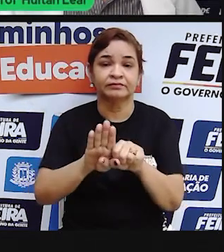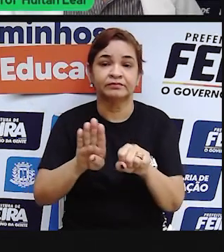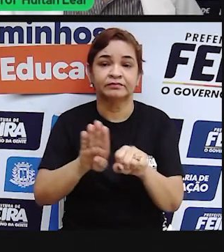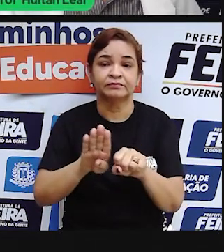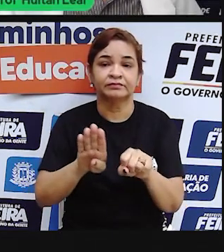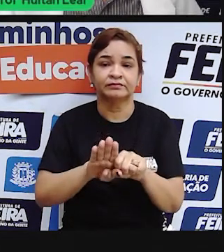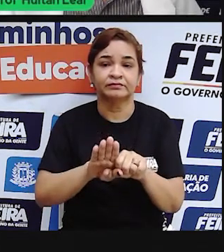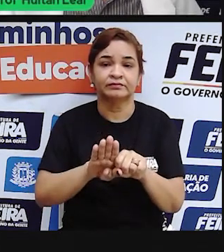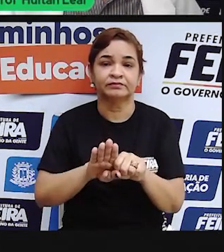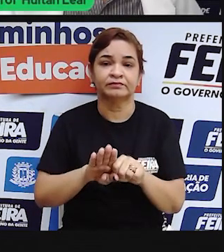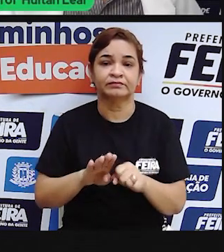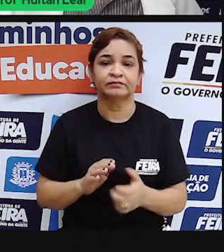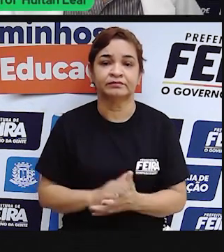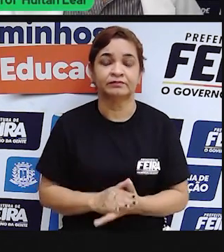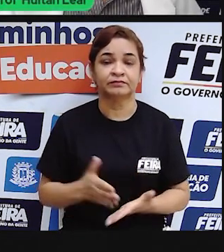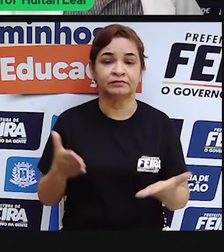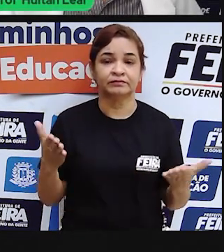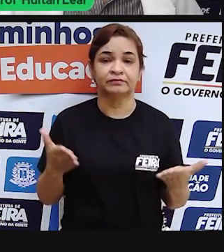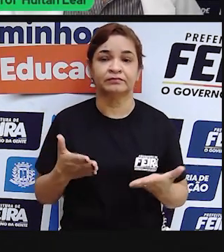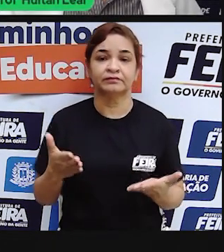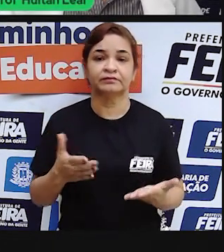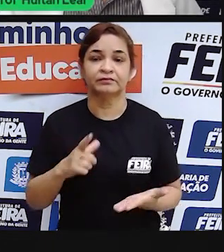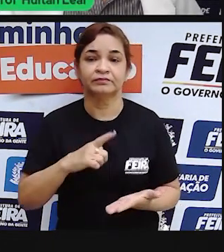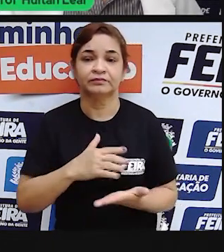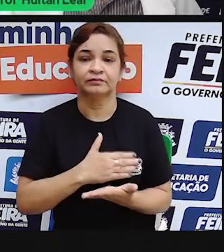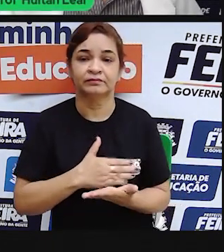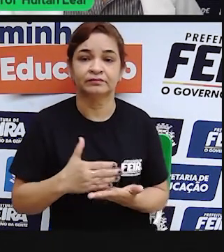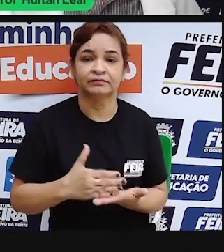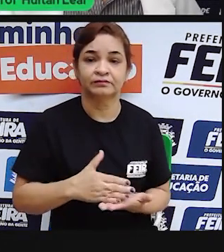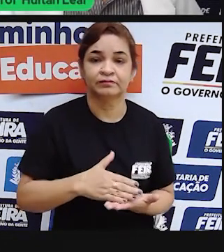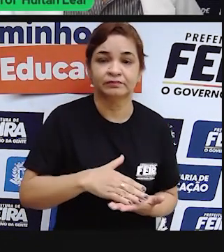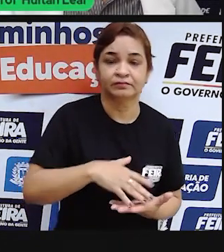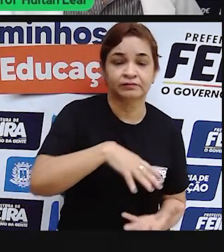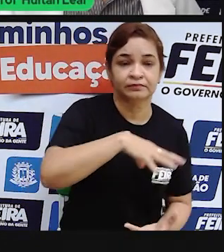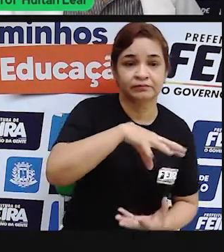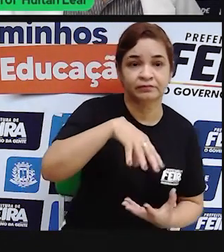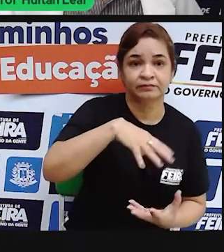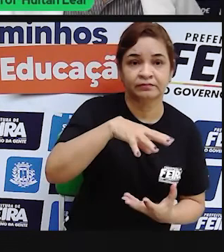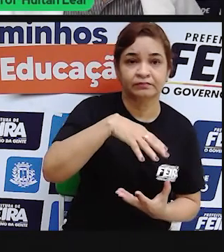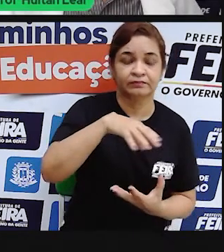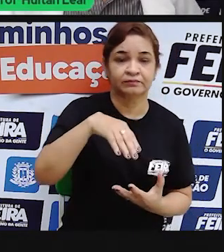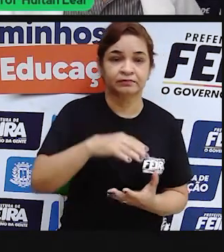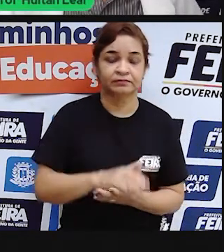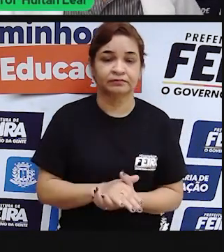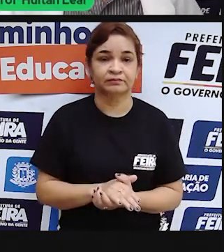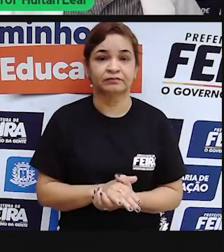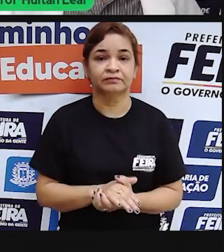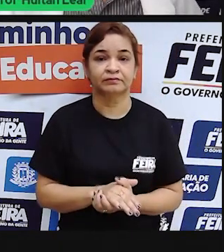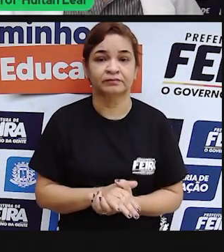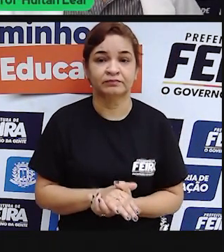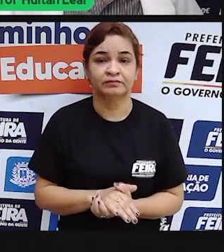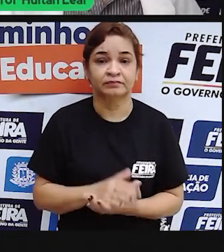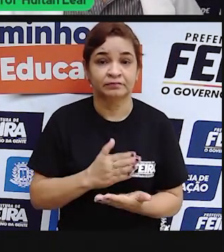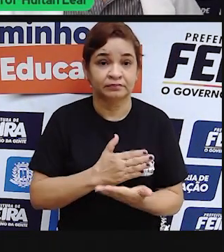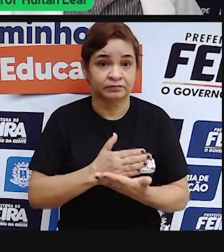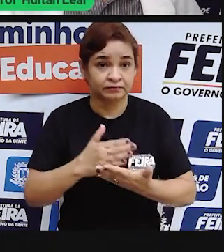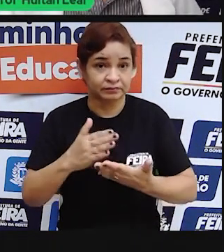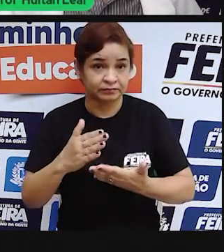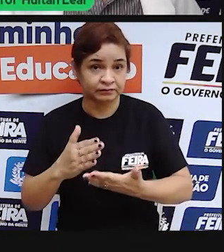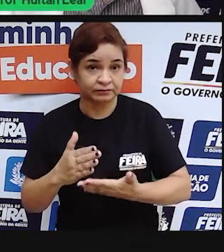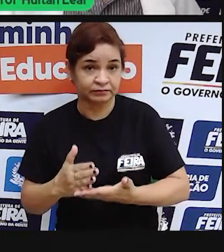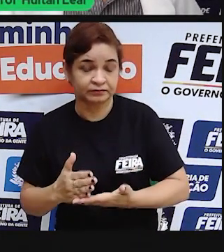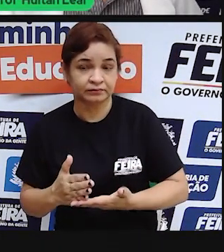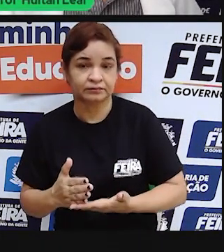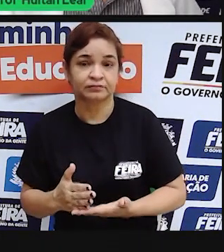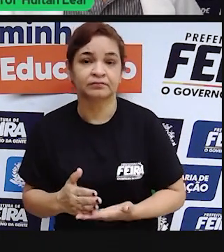substantivo. Hoje teve início a greve dos caminhoneiros. Olha, para completar o sentido